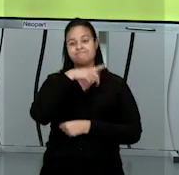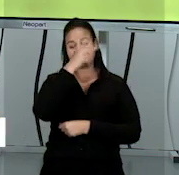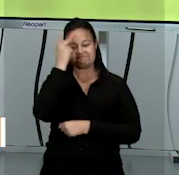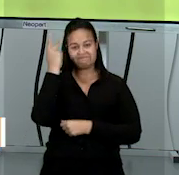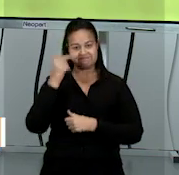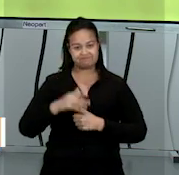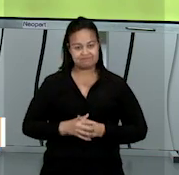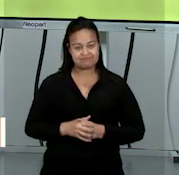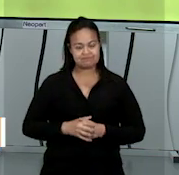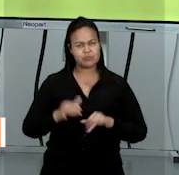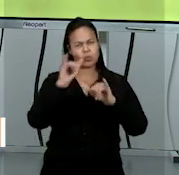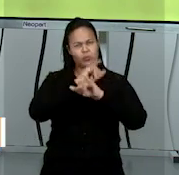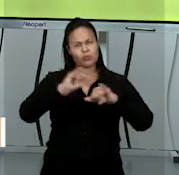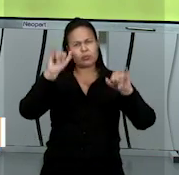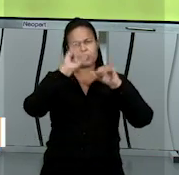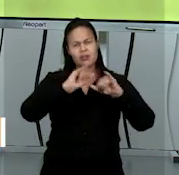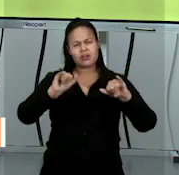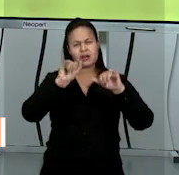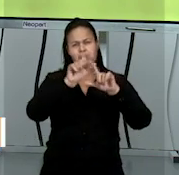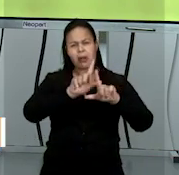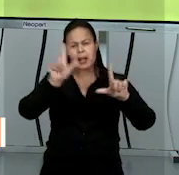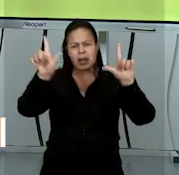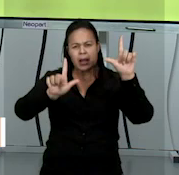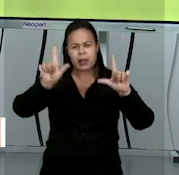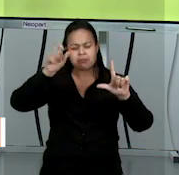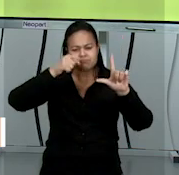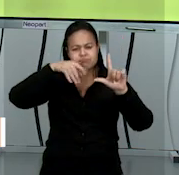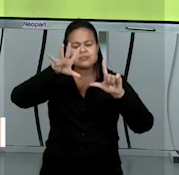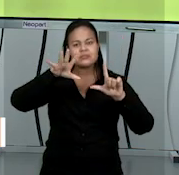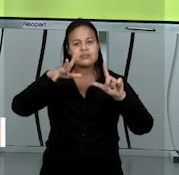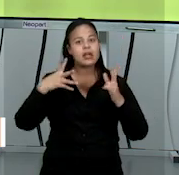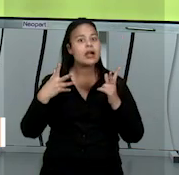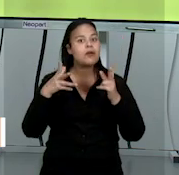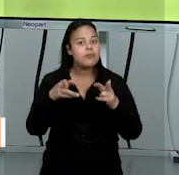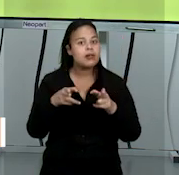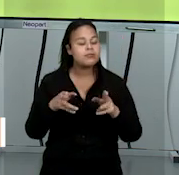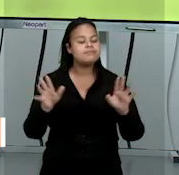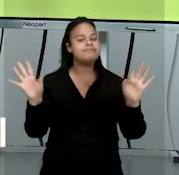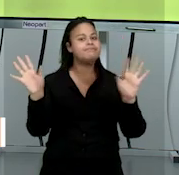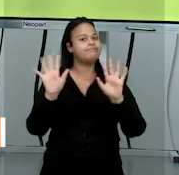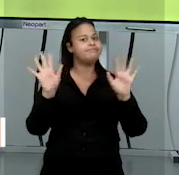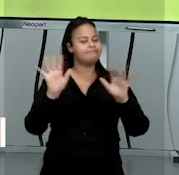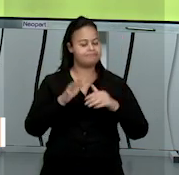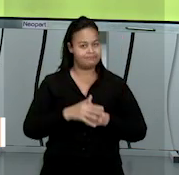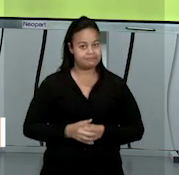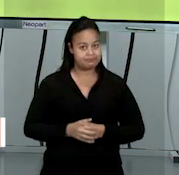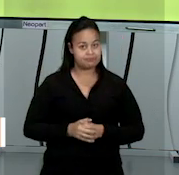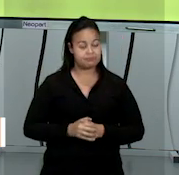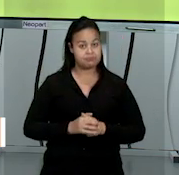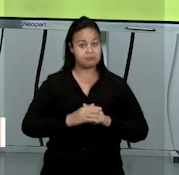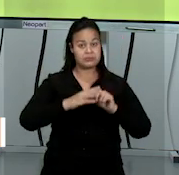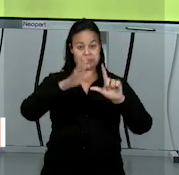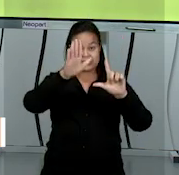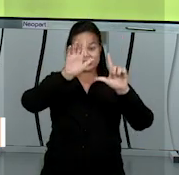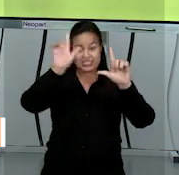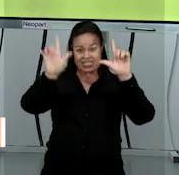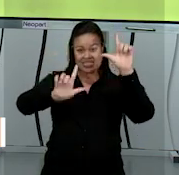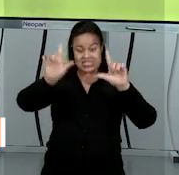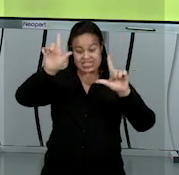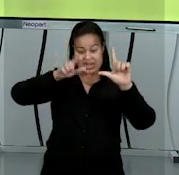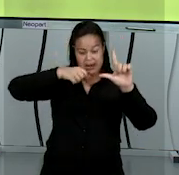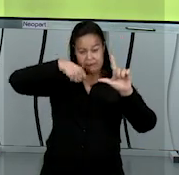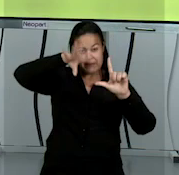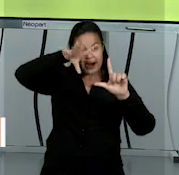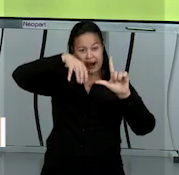Publicidade e propaganda são a mesma coisa? Não. A publicidade, ela vai divulgar um